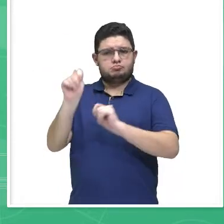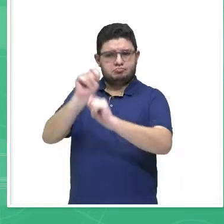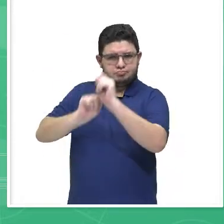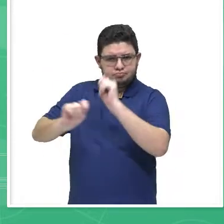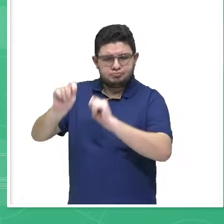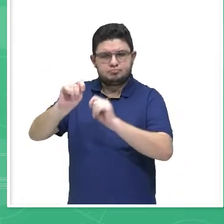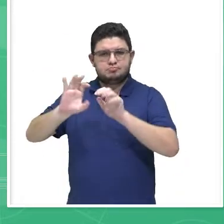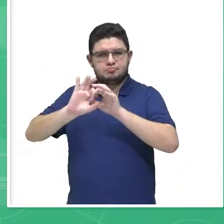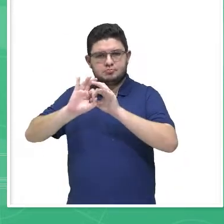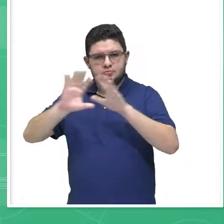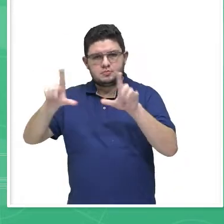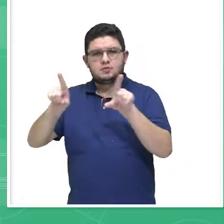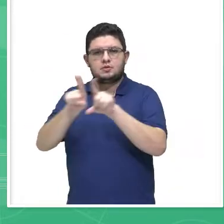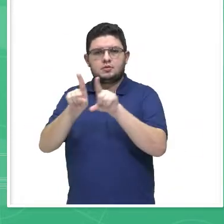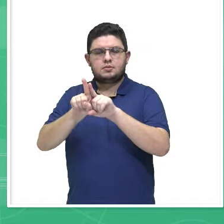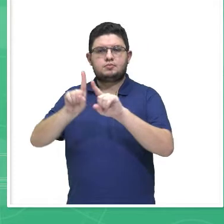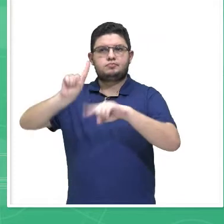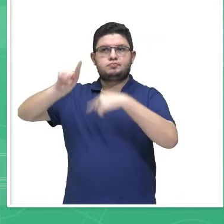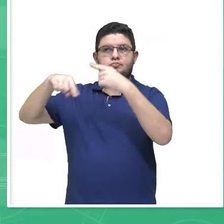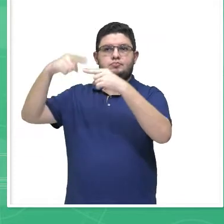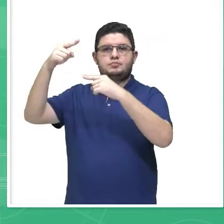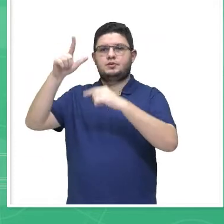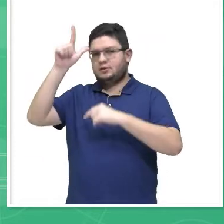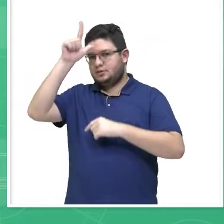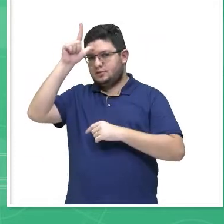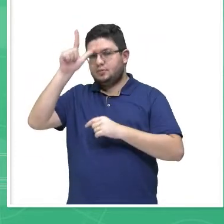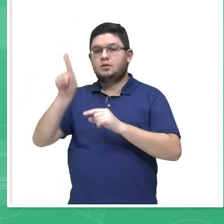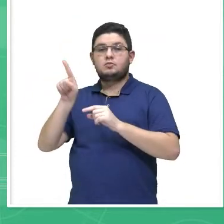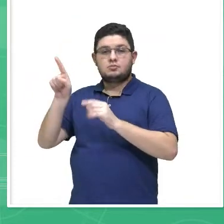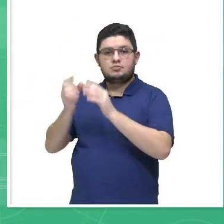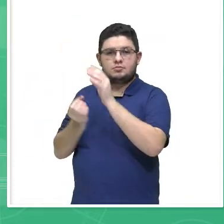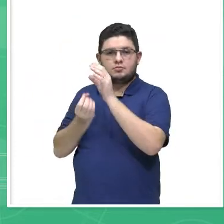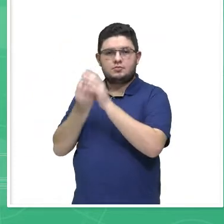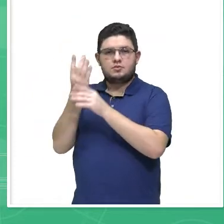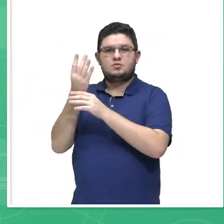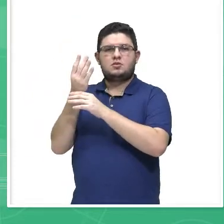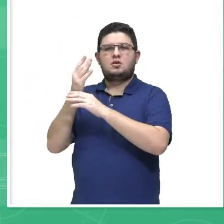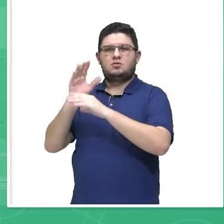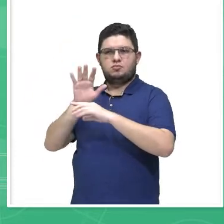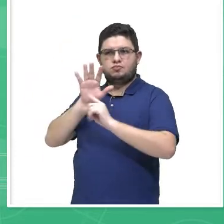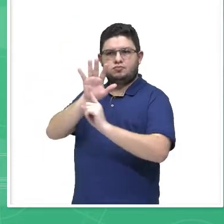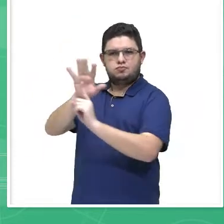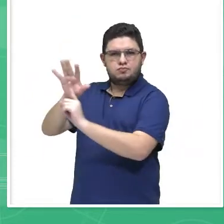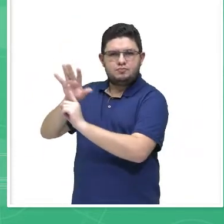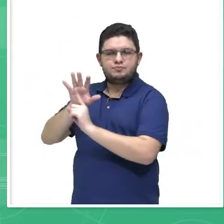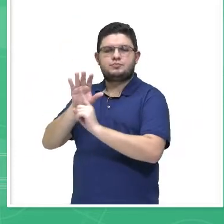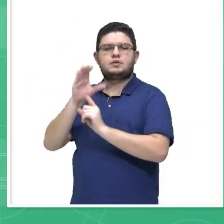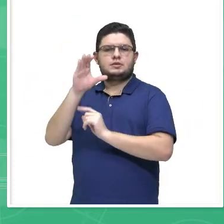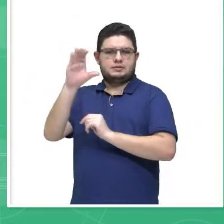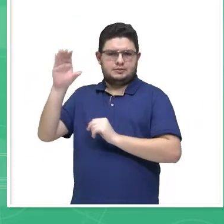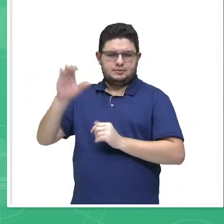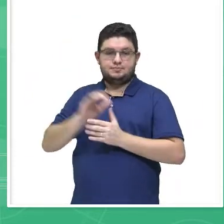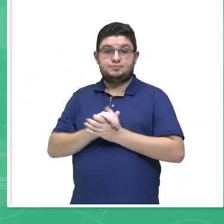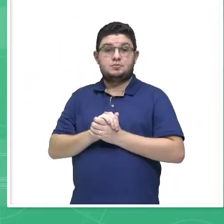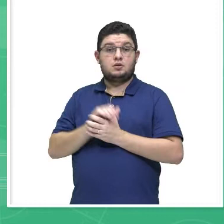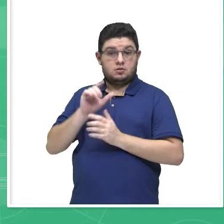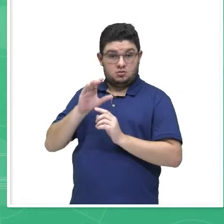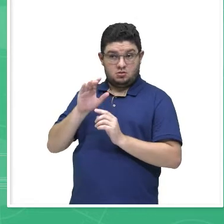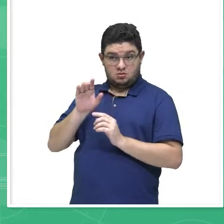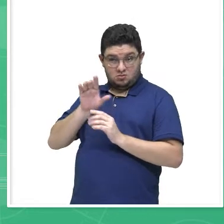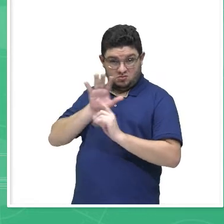socialismo científico. A obra de Marx influenciou a sociologia, a economia,